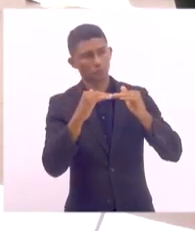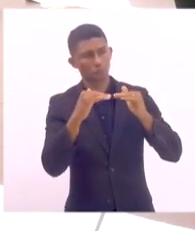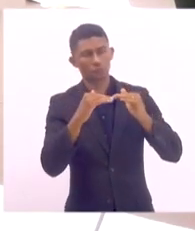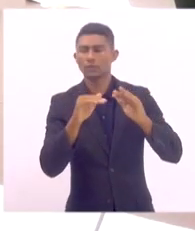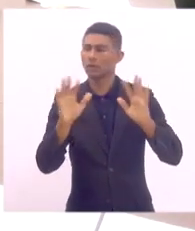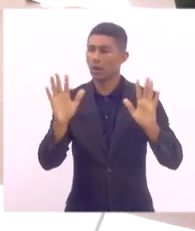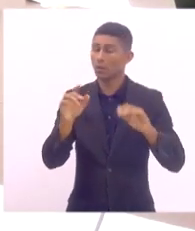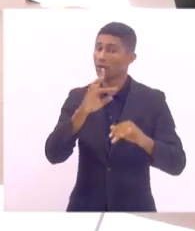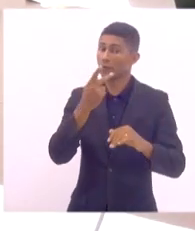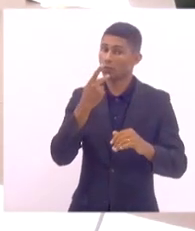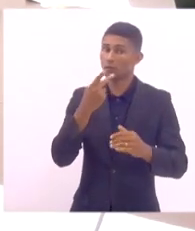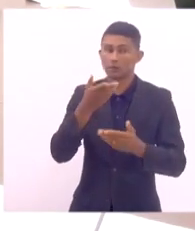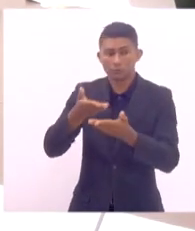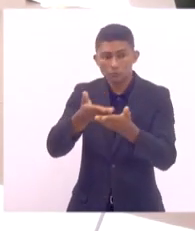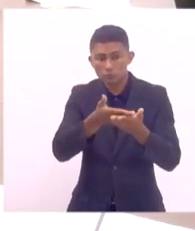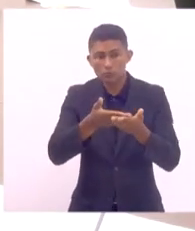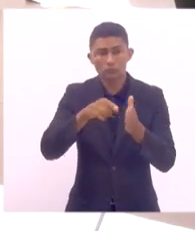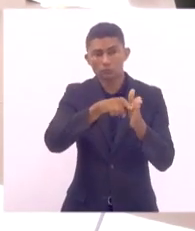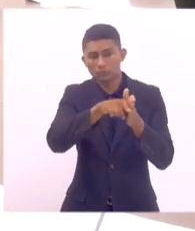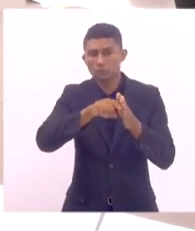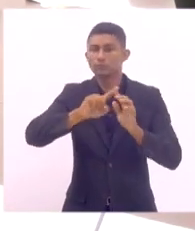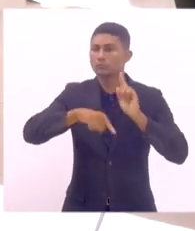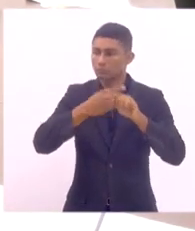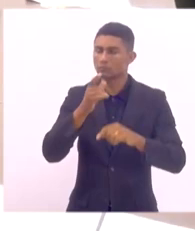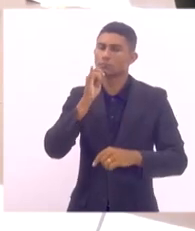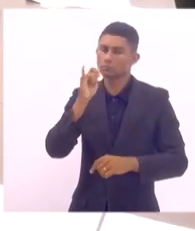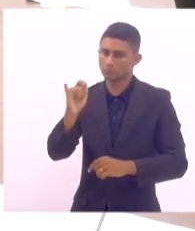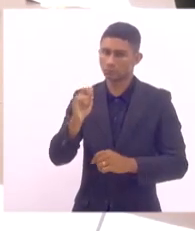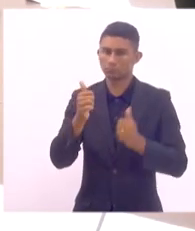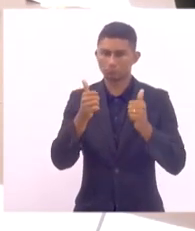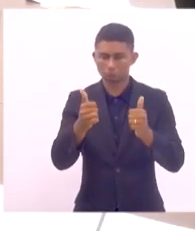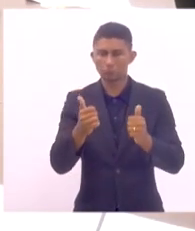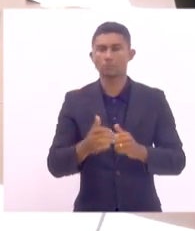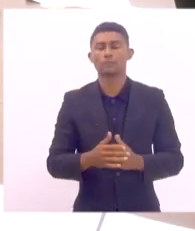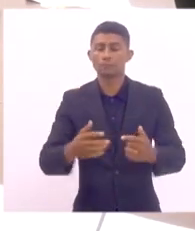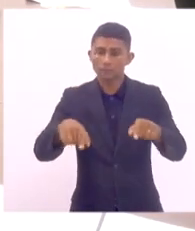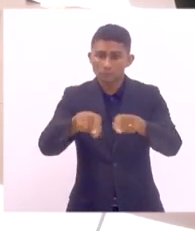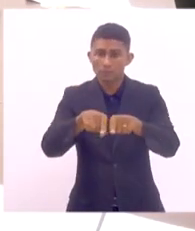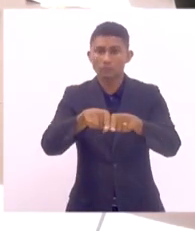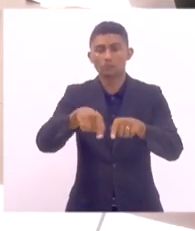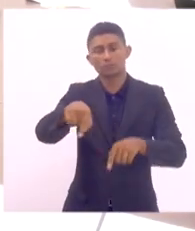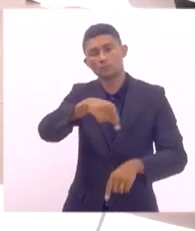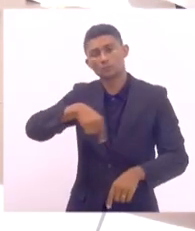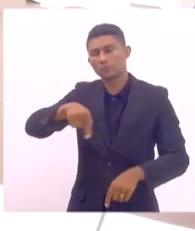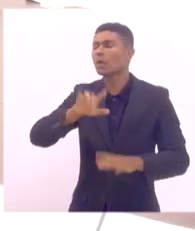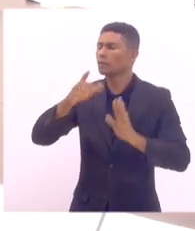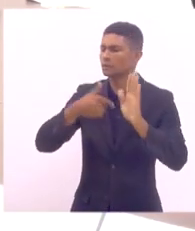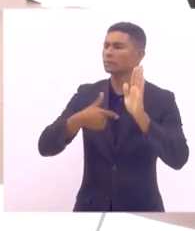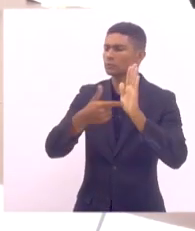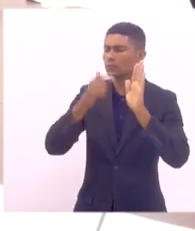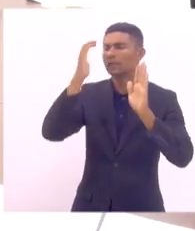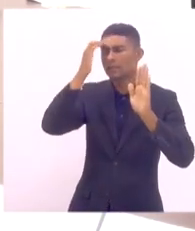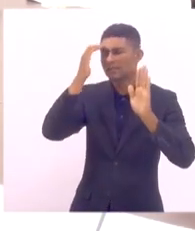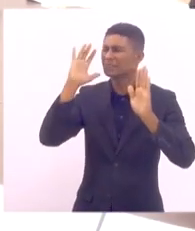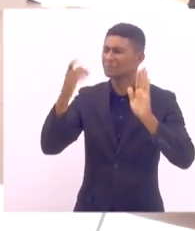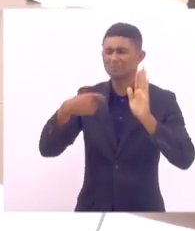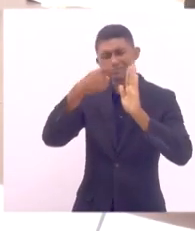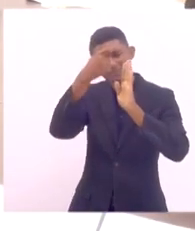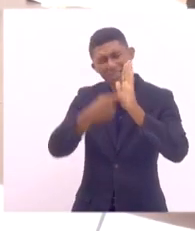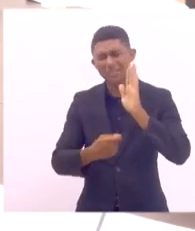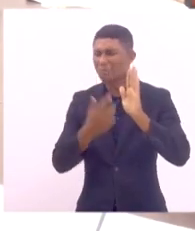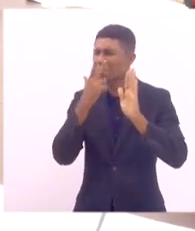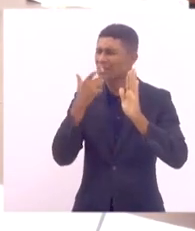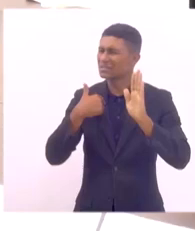vai levantar e depois ele vai dizer. E fora isso, a gente, logicamente, vamos também aqui. Não, a finalidade eu entendi. A forma que eu não estou concordando,